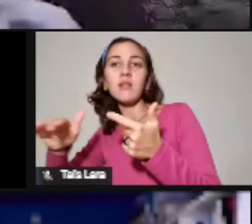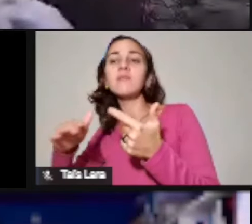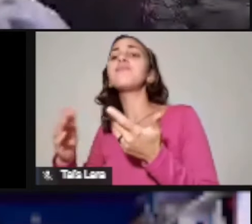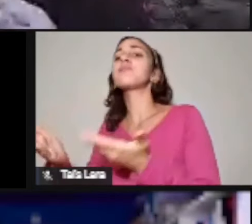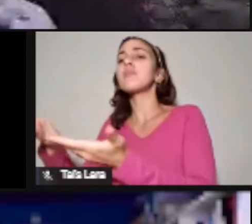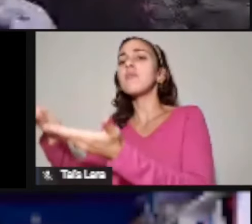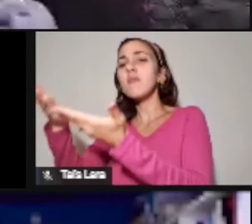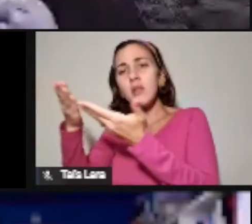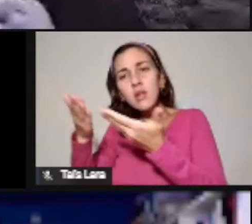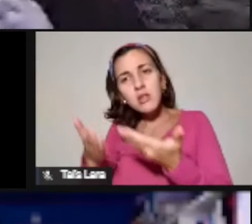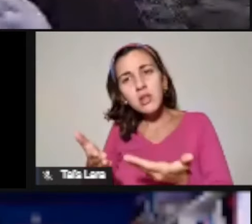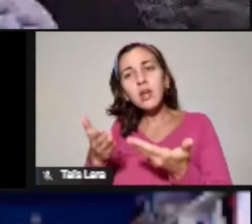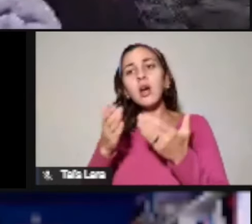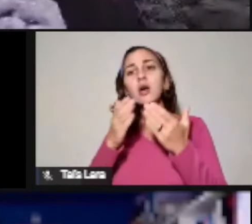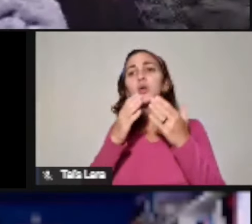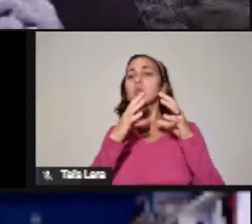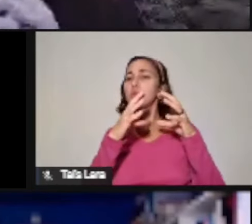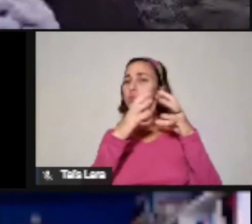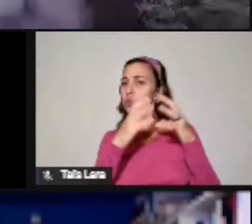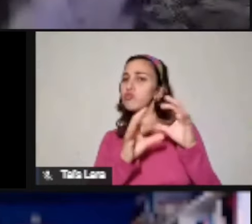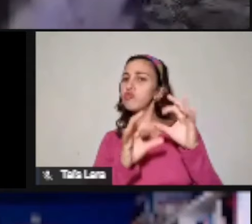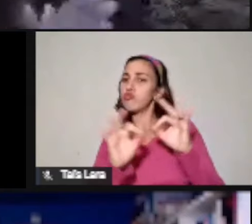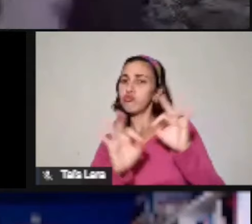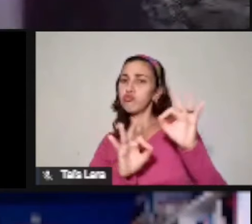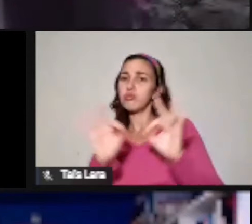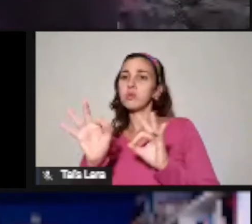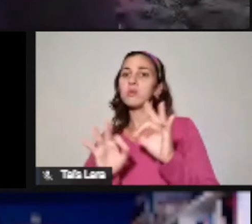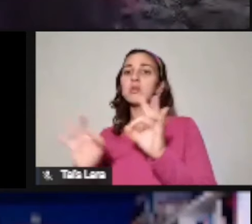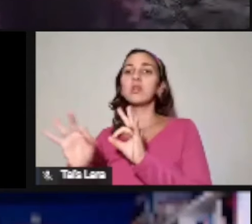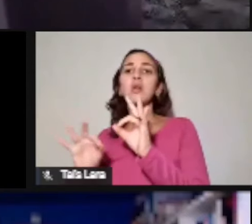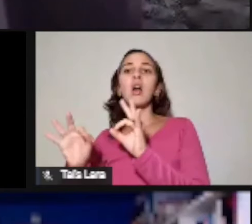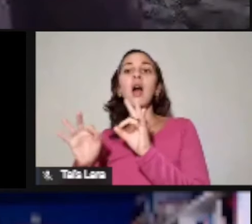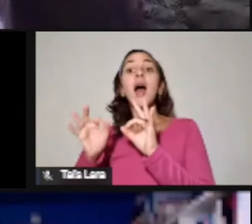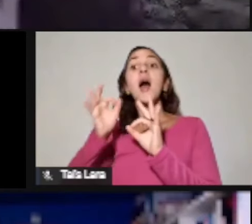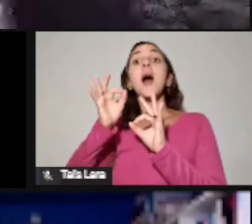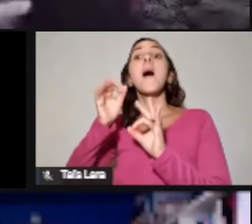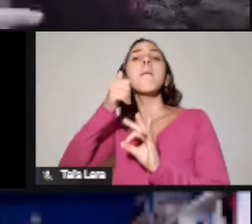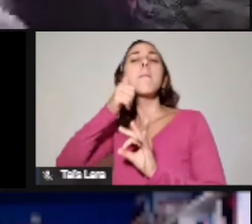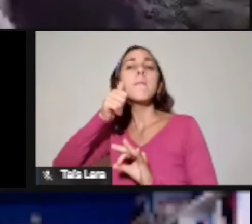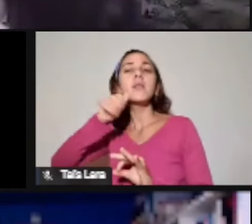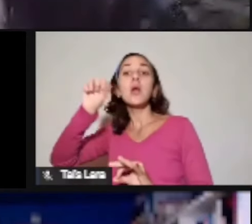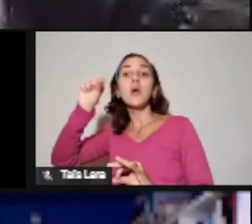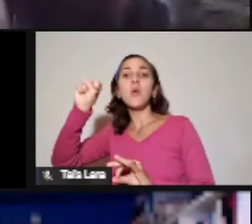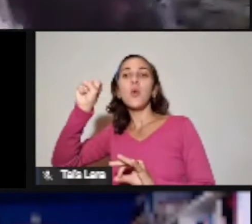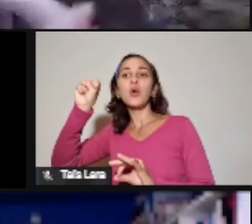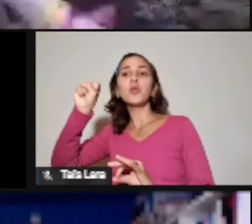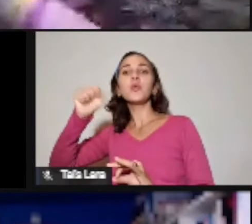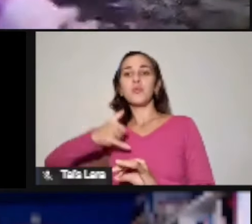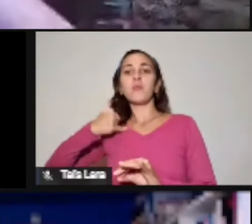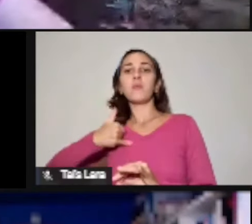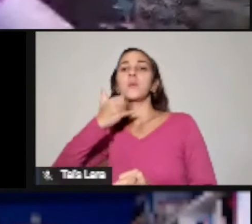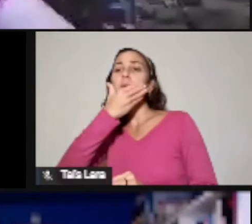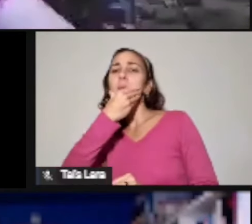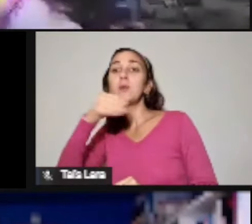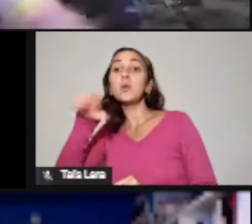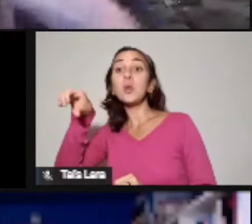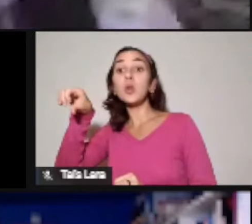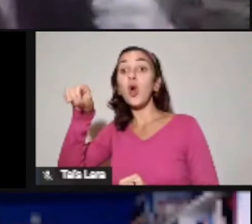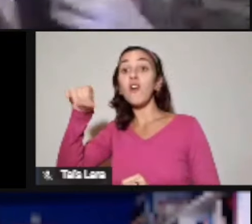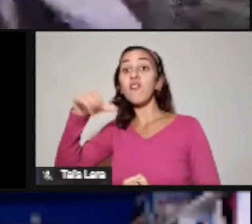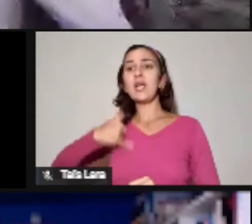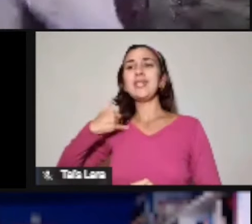no projeto, eles tinham, ela tinha 8 e o menino tinha 9 anos e meio. E eles chegaram com marcas